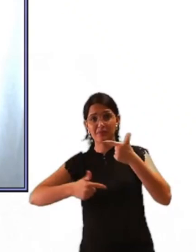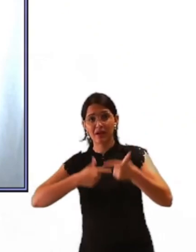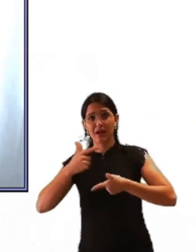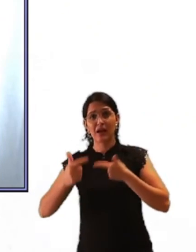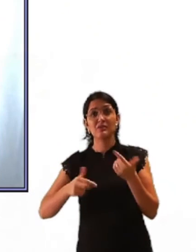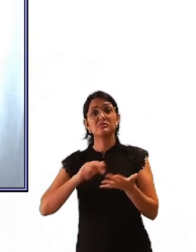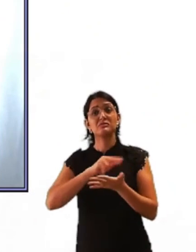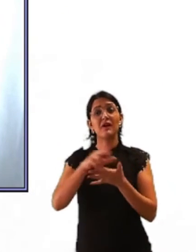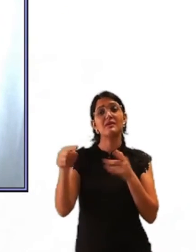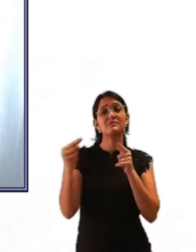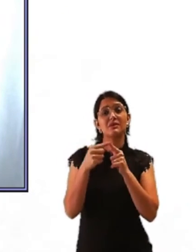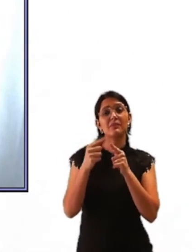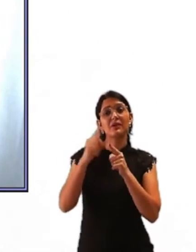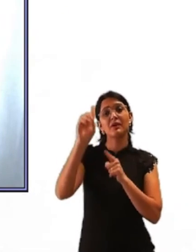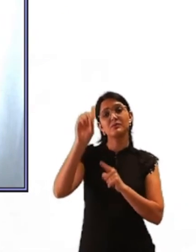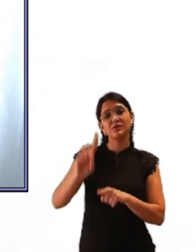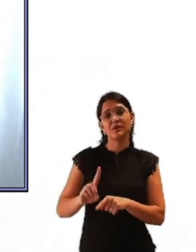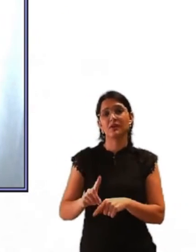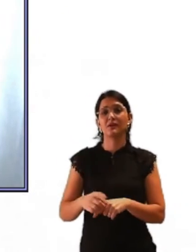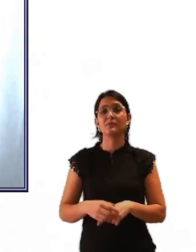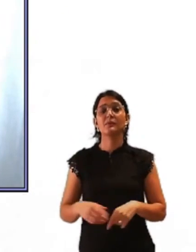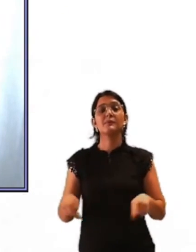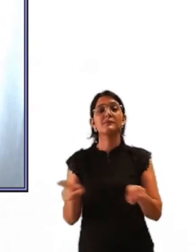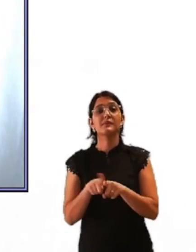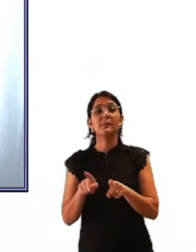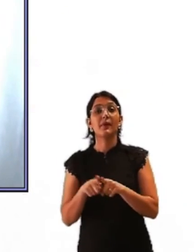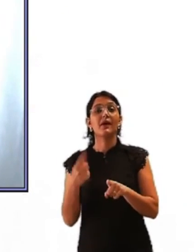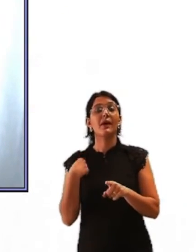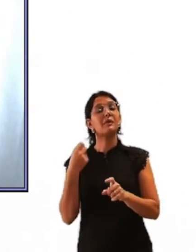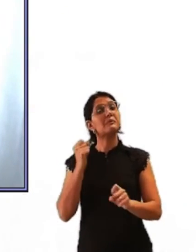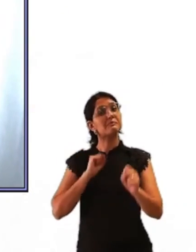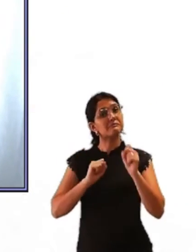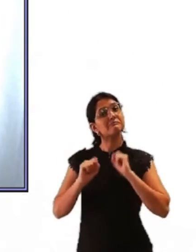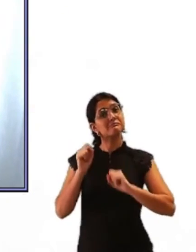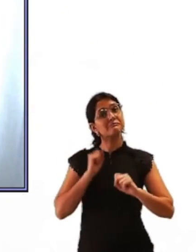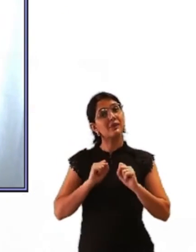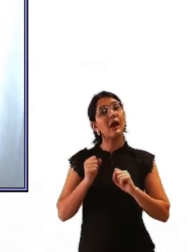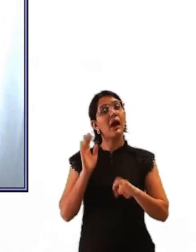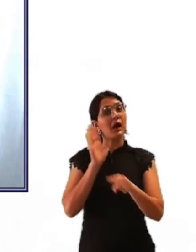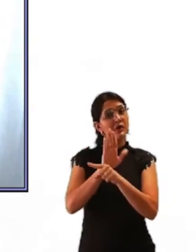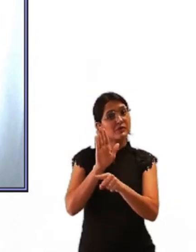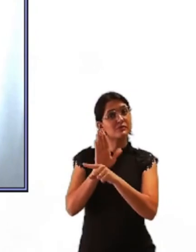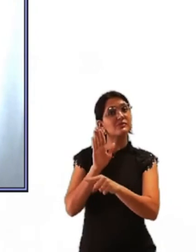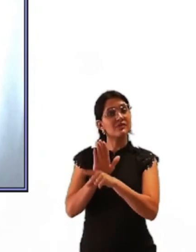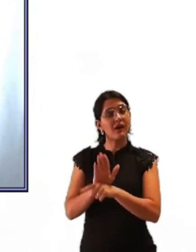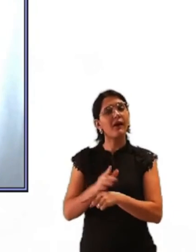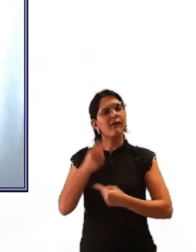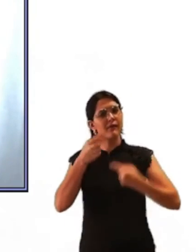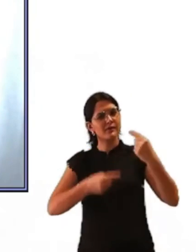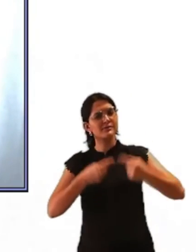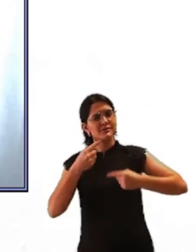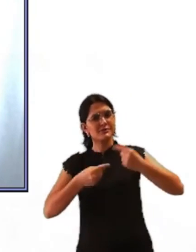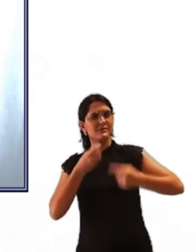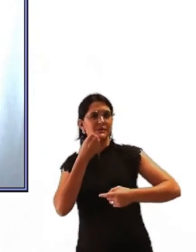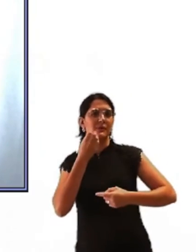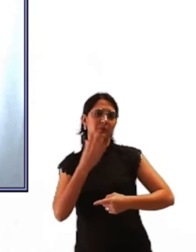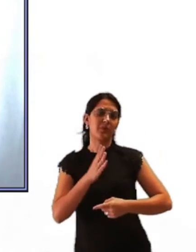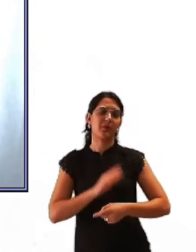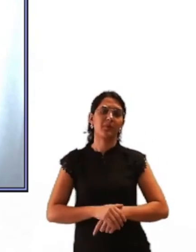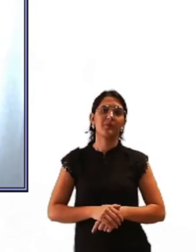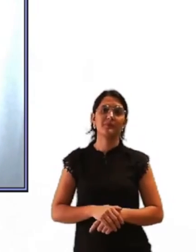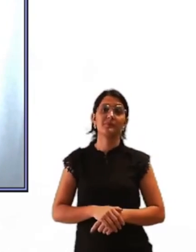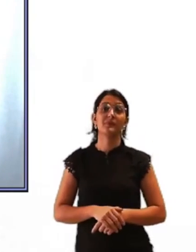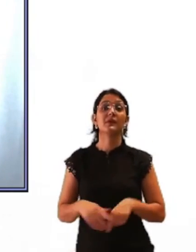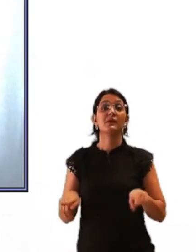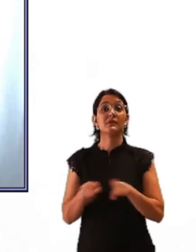operadores do direito, e espero aí ter contribuído para essa discussão e